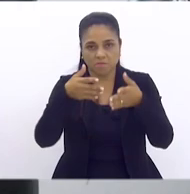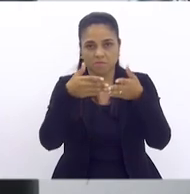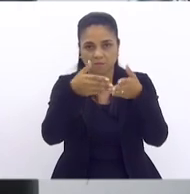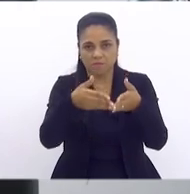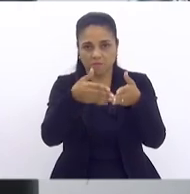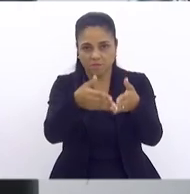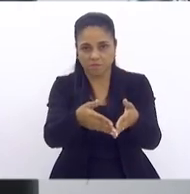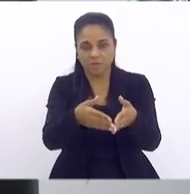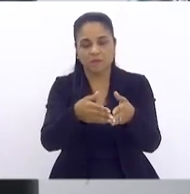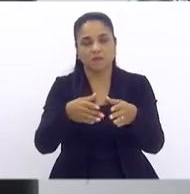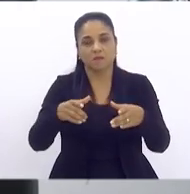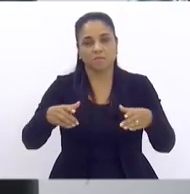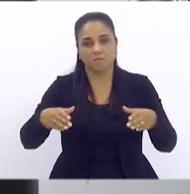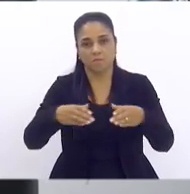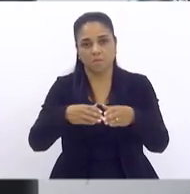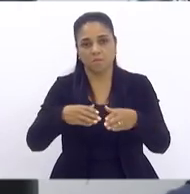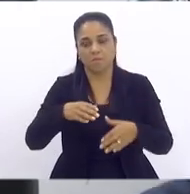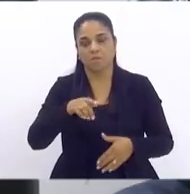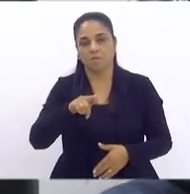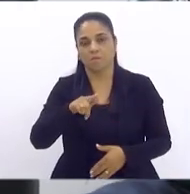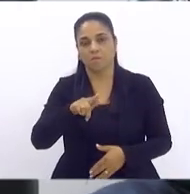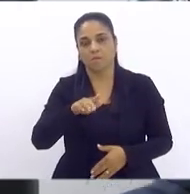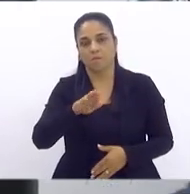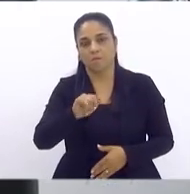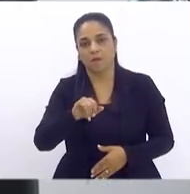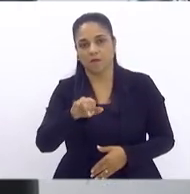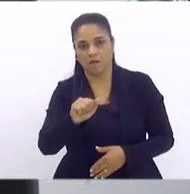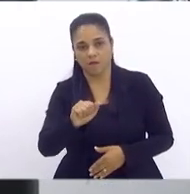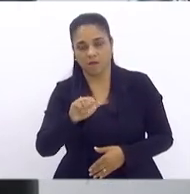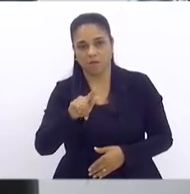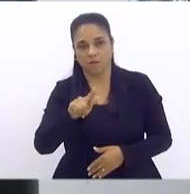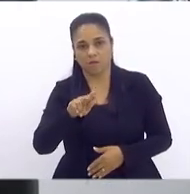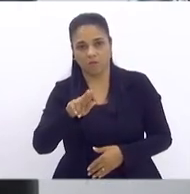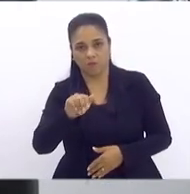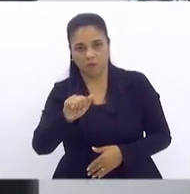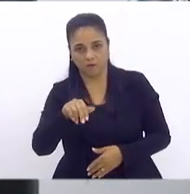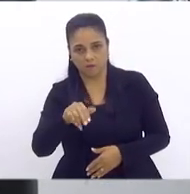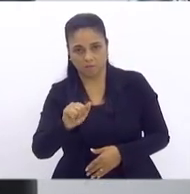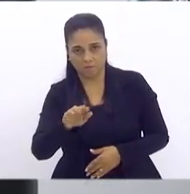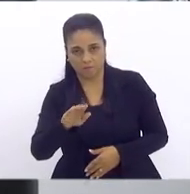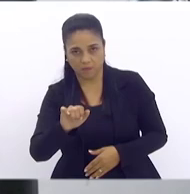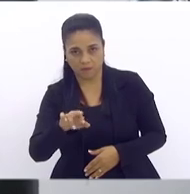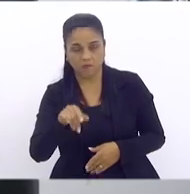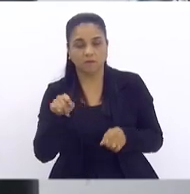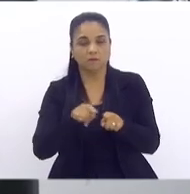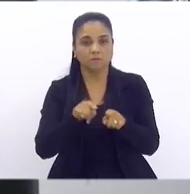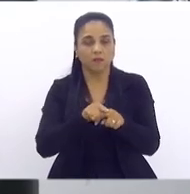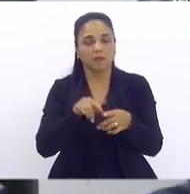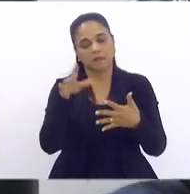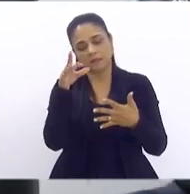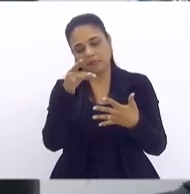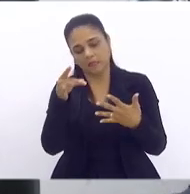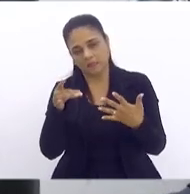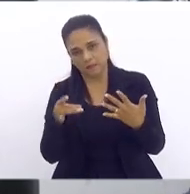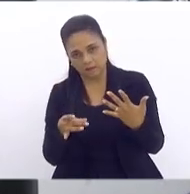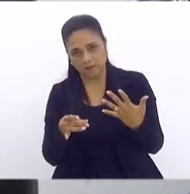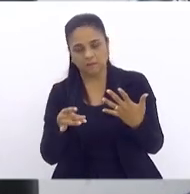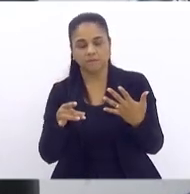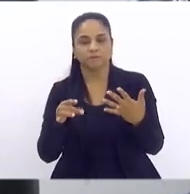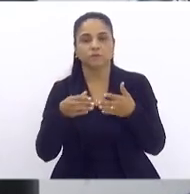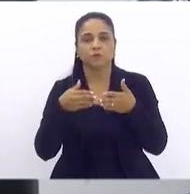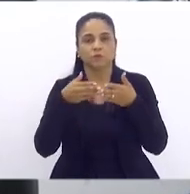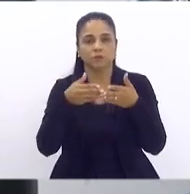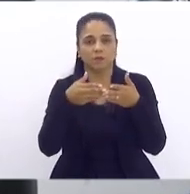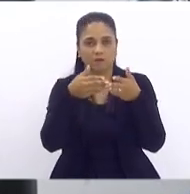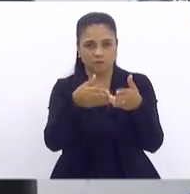causando cada vez mais risco à população. Aí tem outros detalhes aqui que fala também do navio do navio,